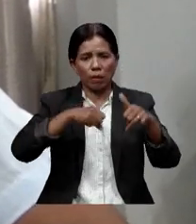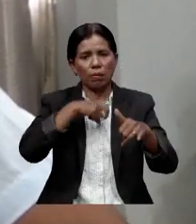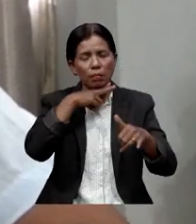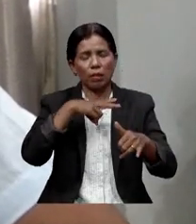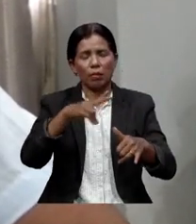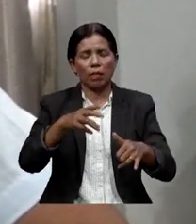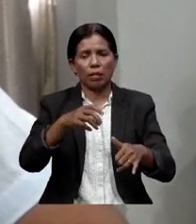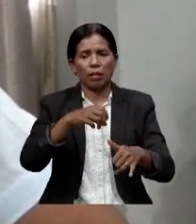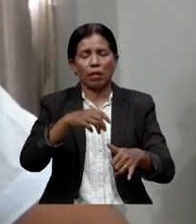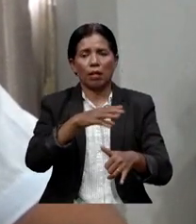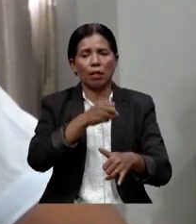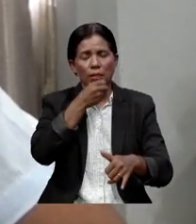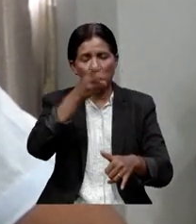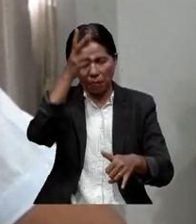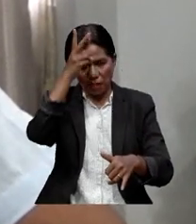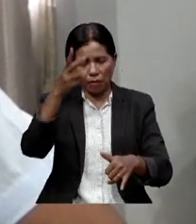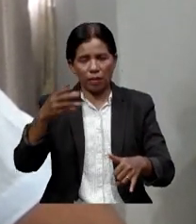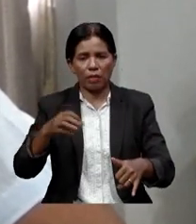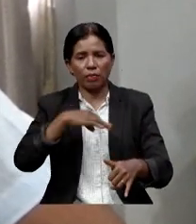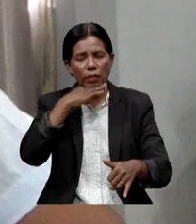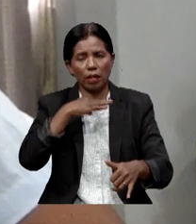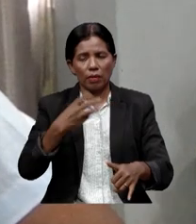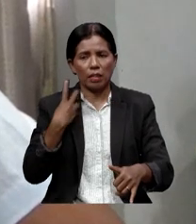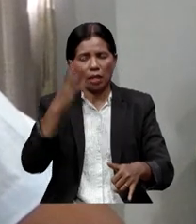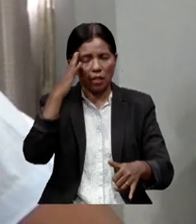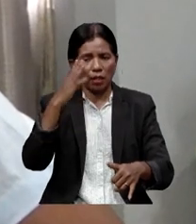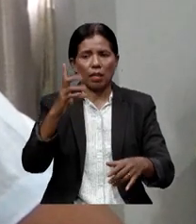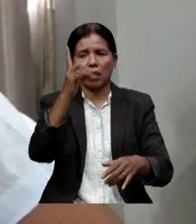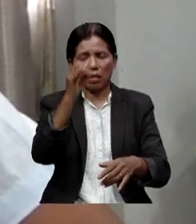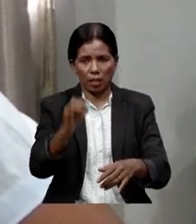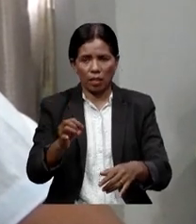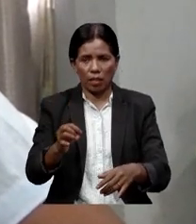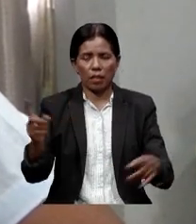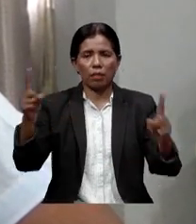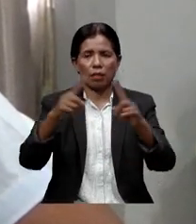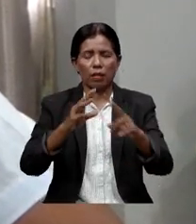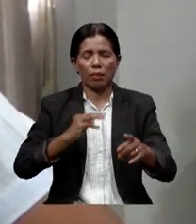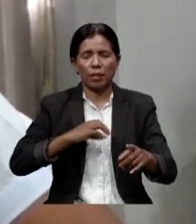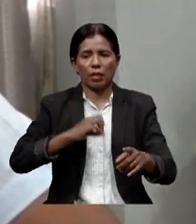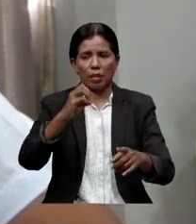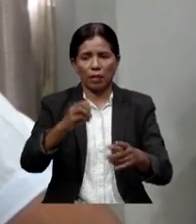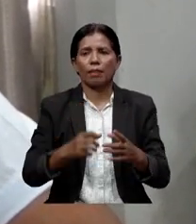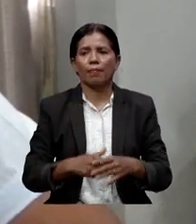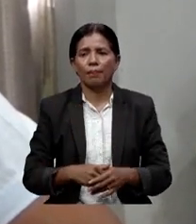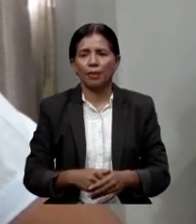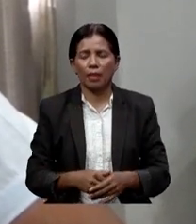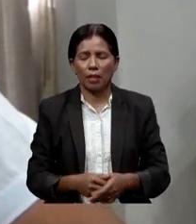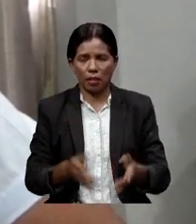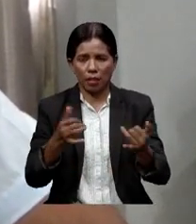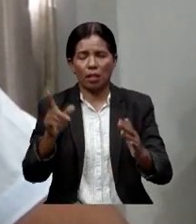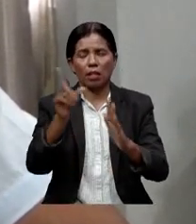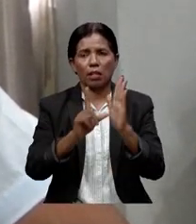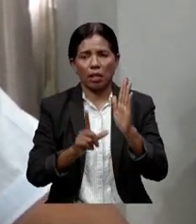sidadi tate ne kata gili ni area teritori juridiku mak toh ia mitinaru kerja kai dane